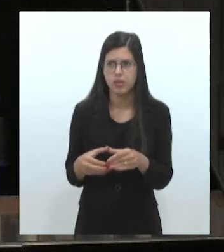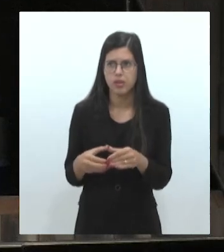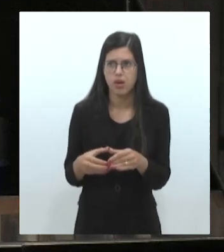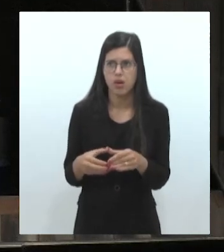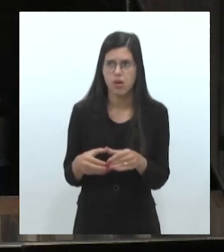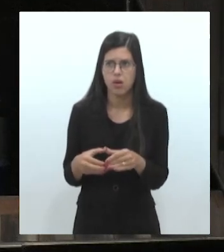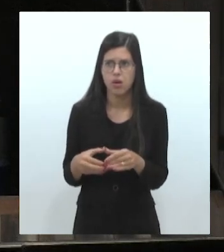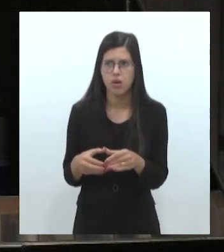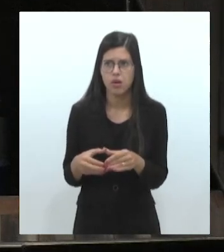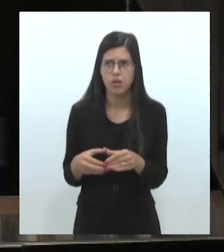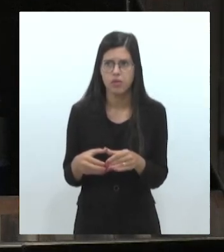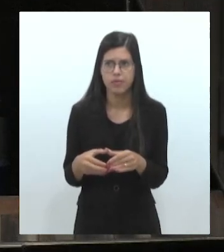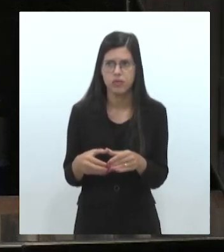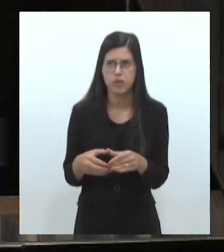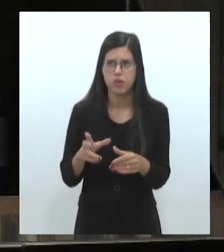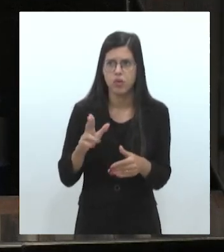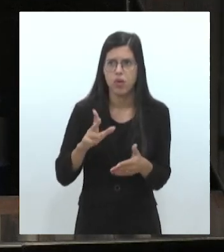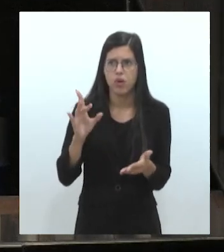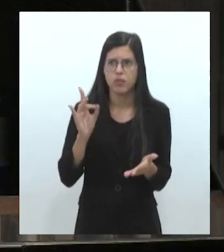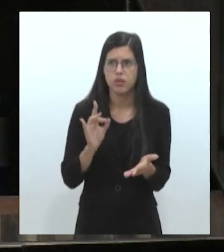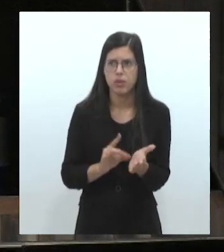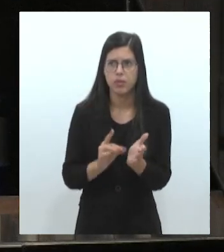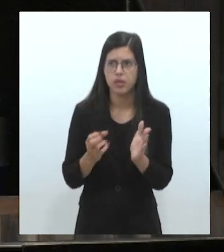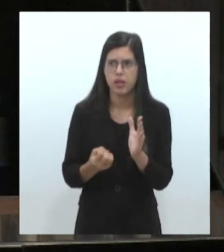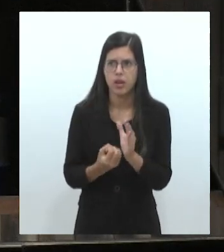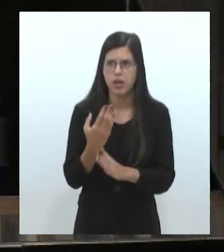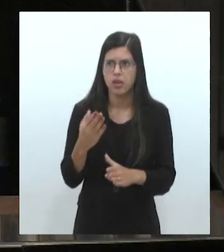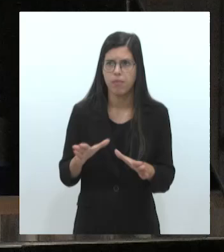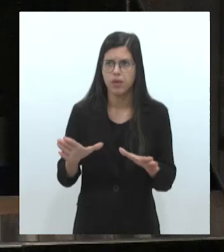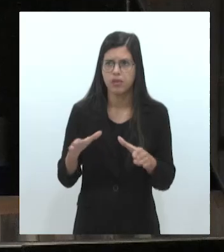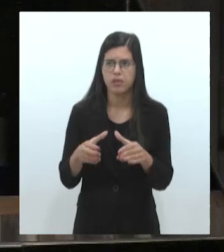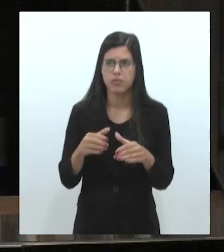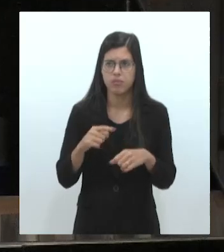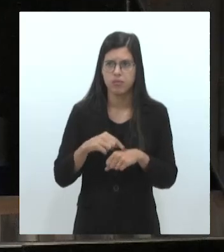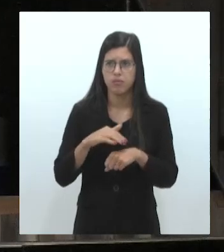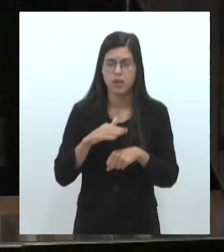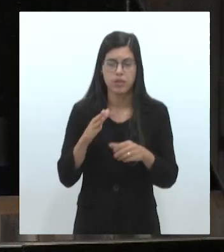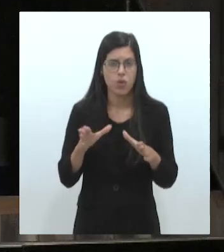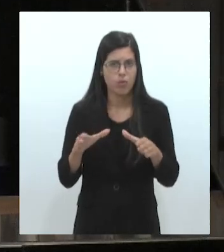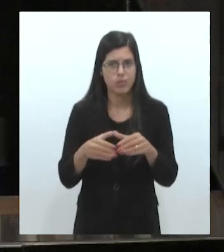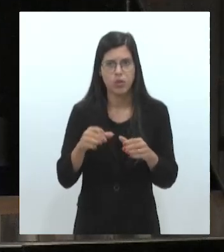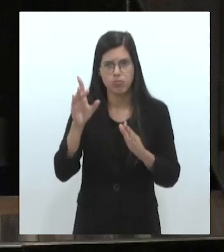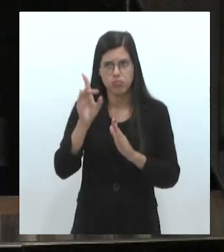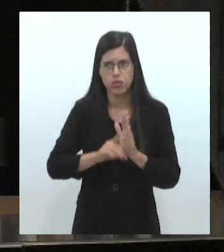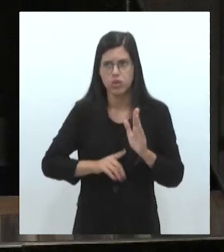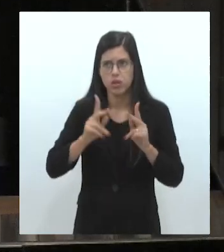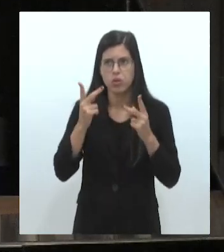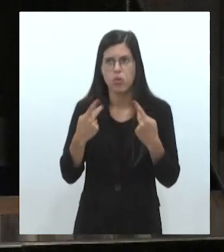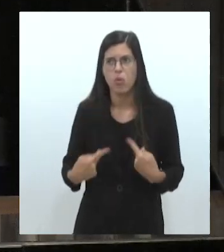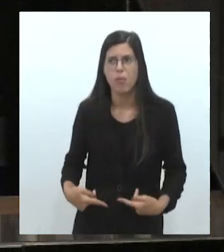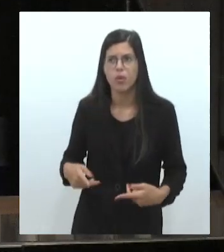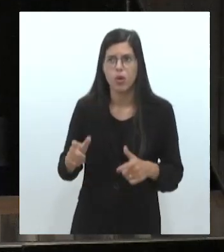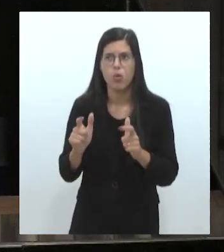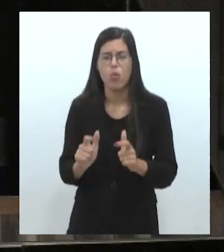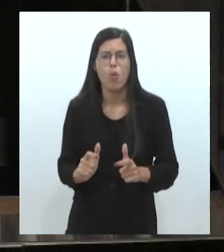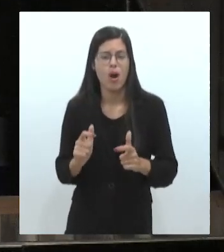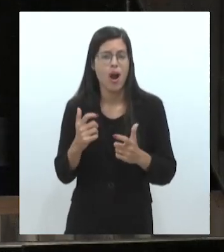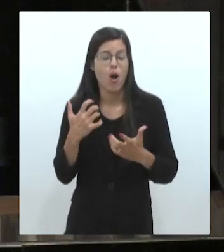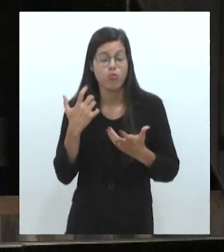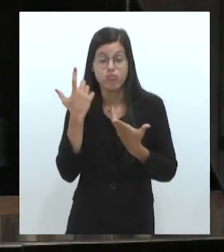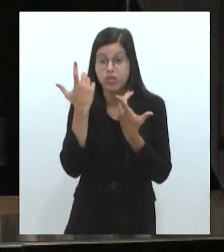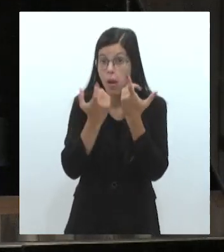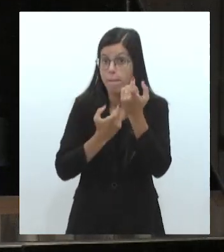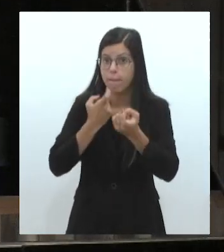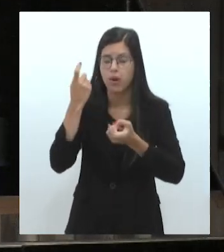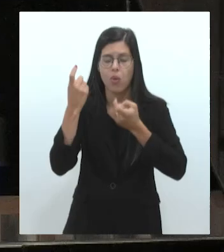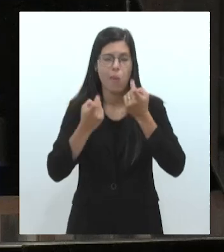não esteja, senhora presidenta, oficialmente instalada, a Comissão de Direitos Humanos dessa casa continua sendo o local de desespero dessas famílias. O